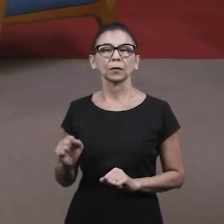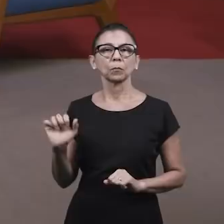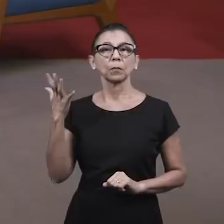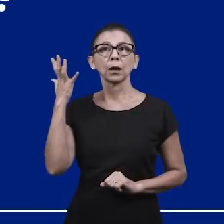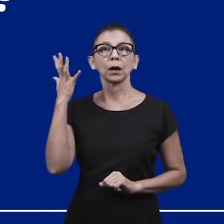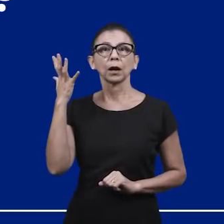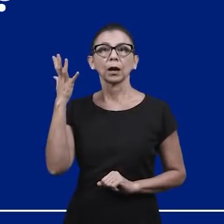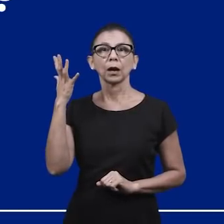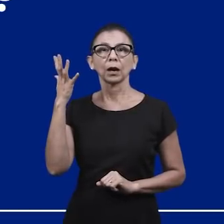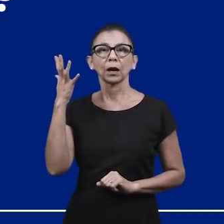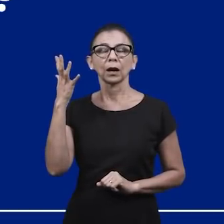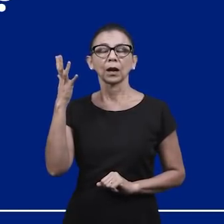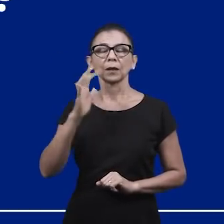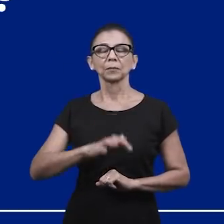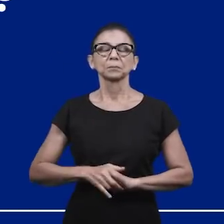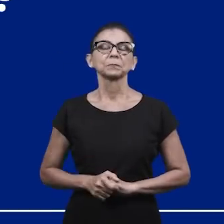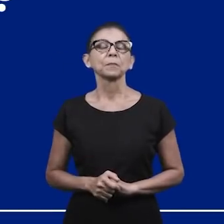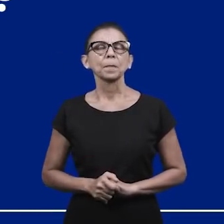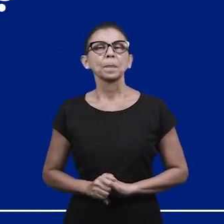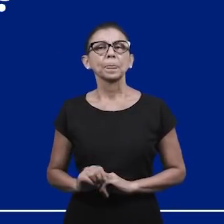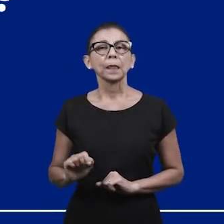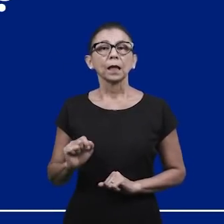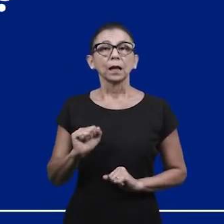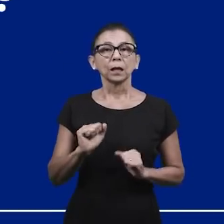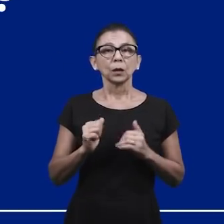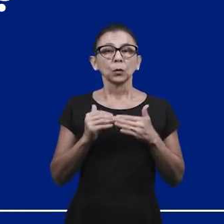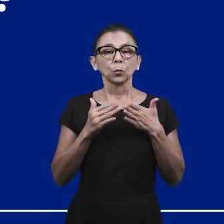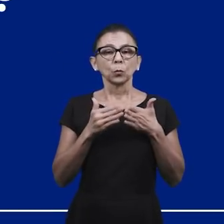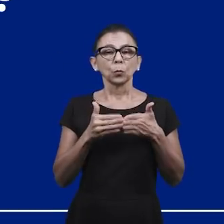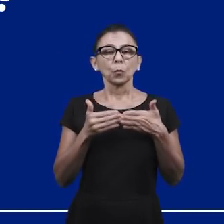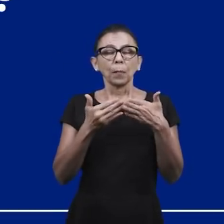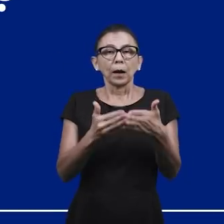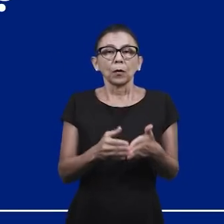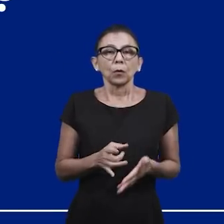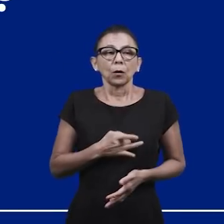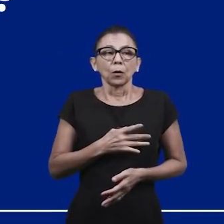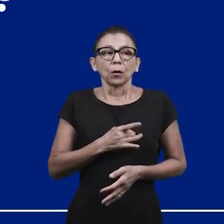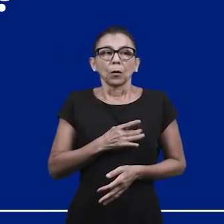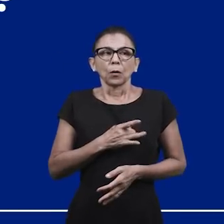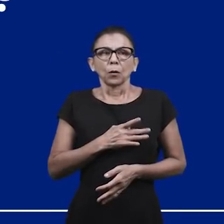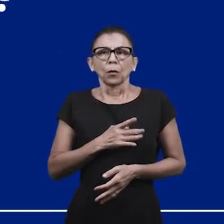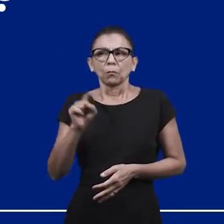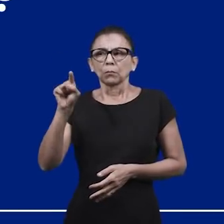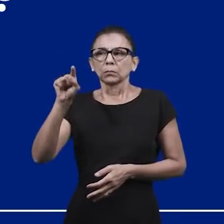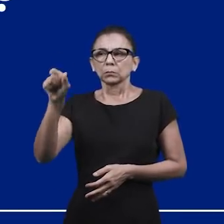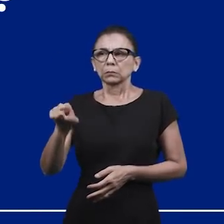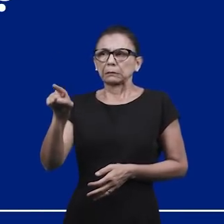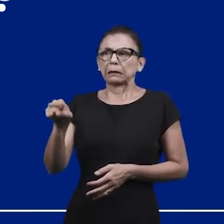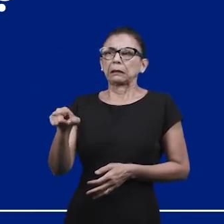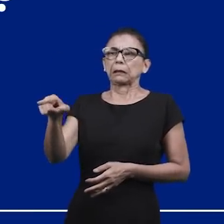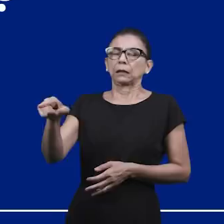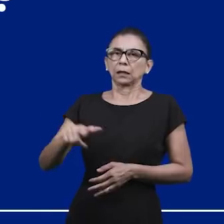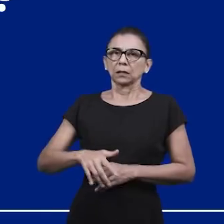como certeza de salvação, como evidência da salvação. Então vamos ver aqui alguns exemplos bíblicos,